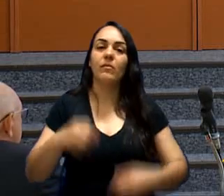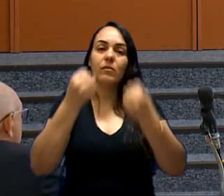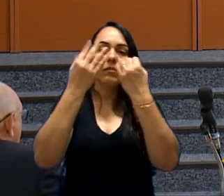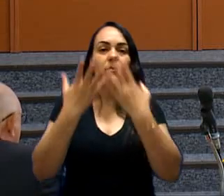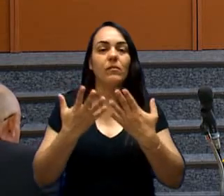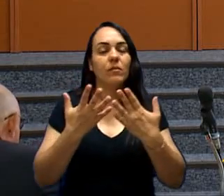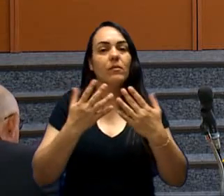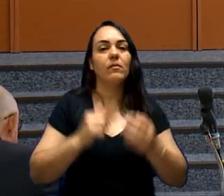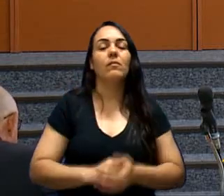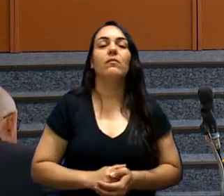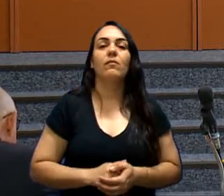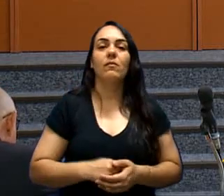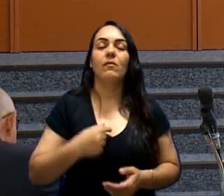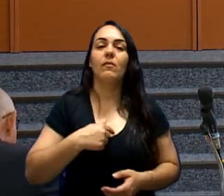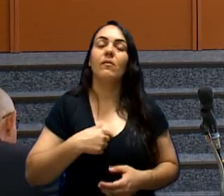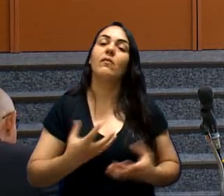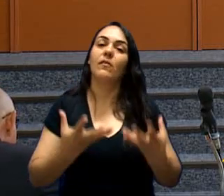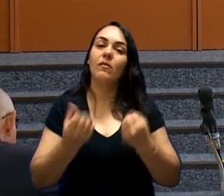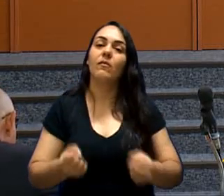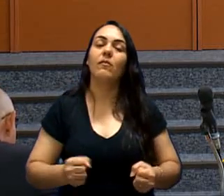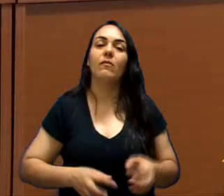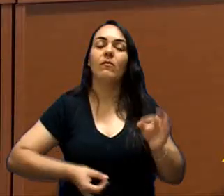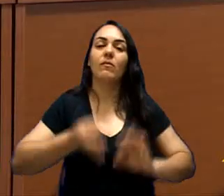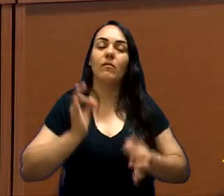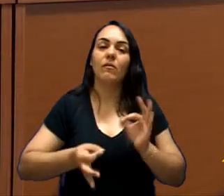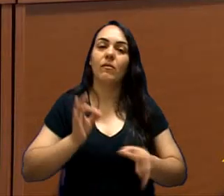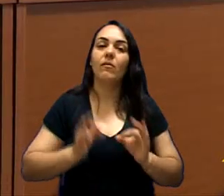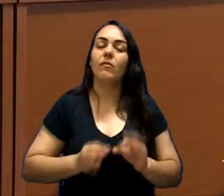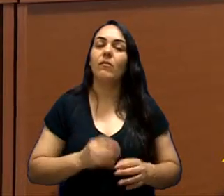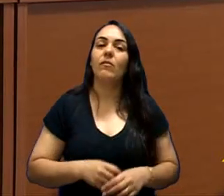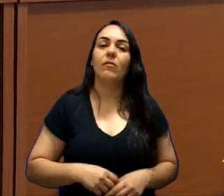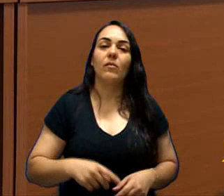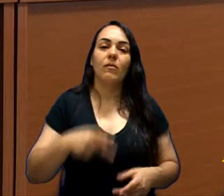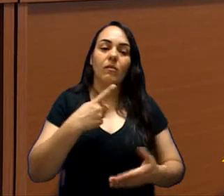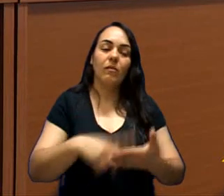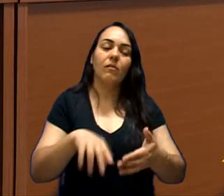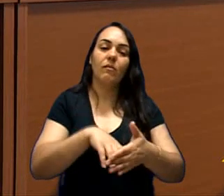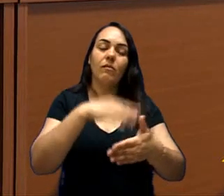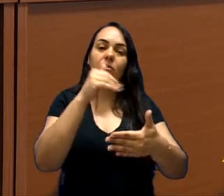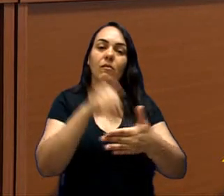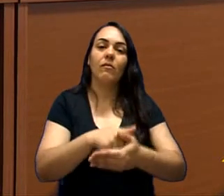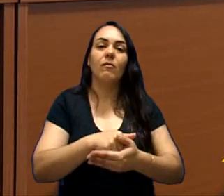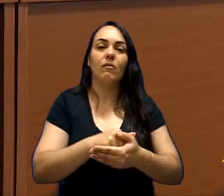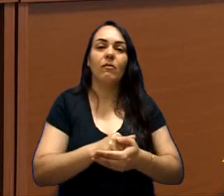esclarecer, por que a Comissão de Justiça foi contrária ao veto também?